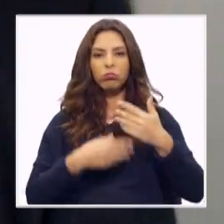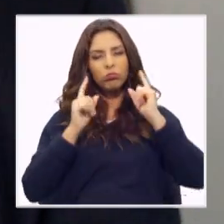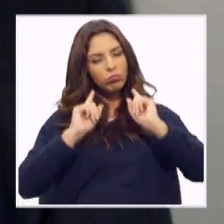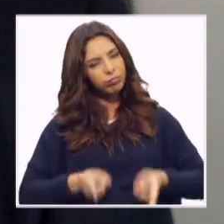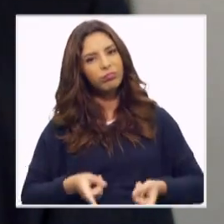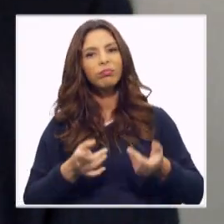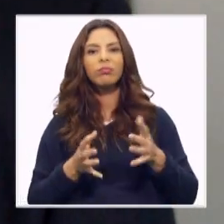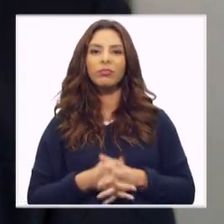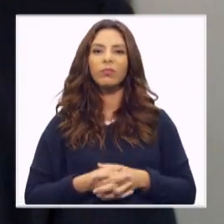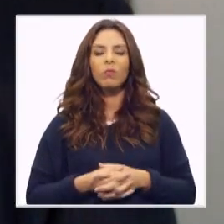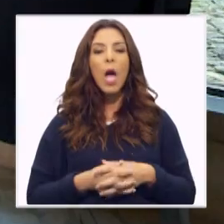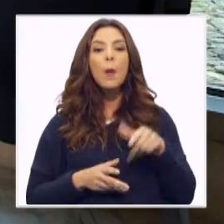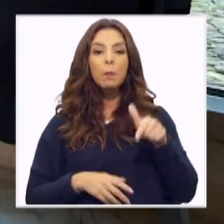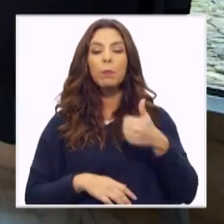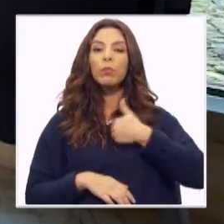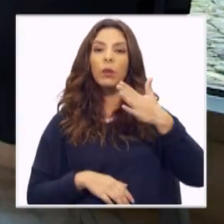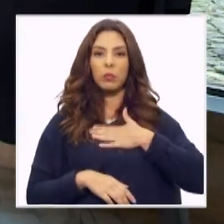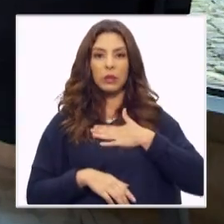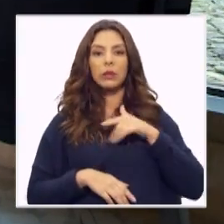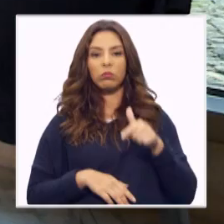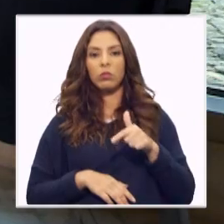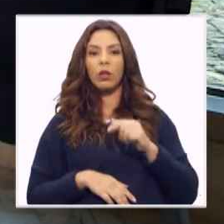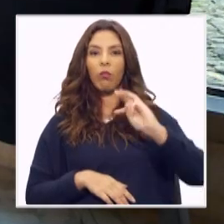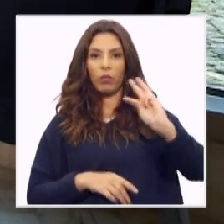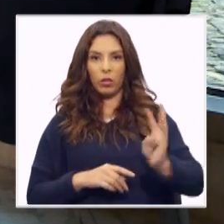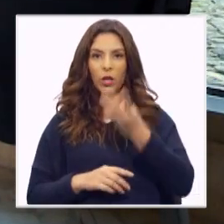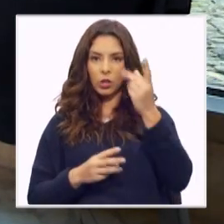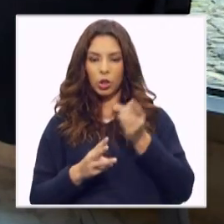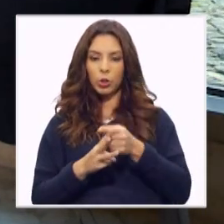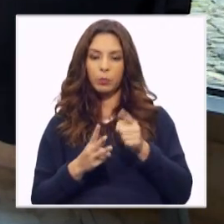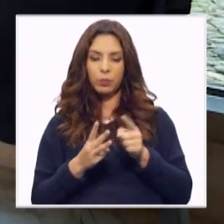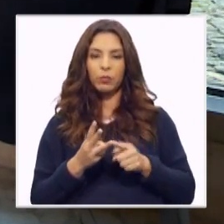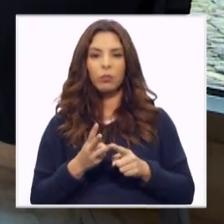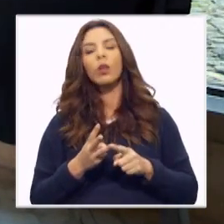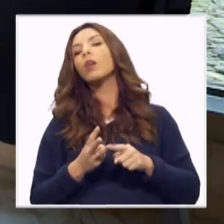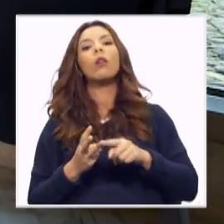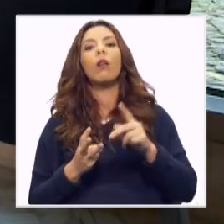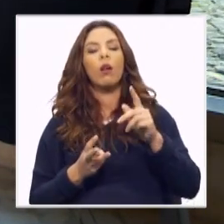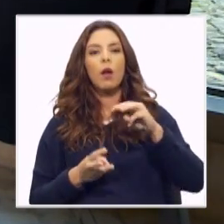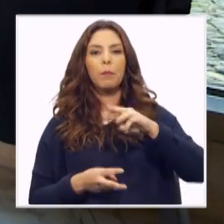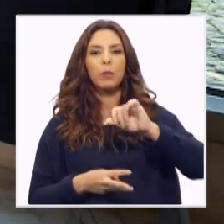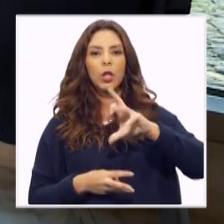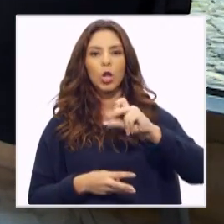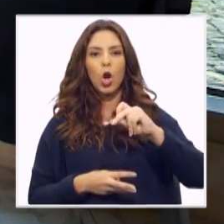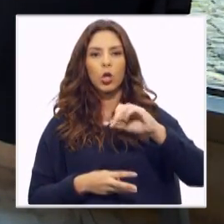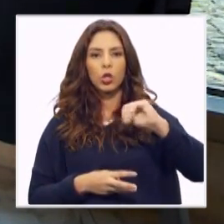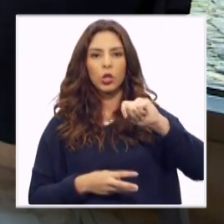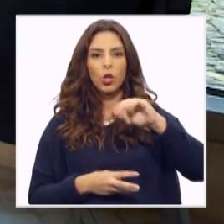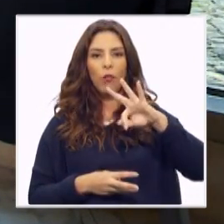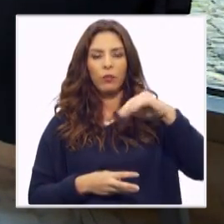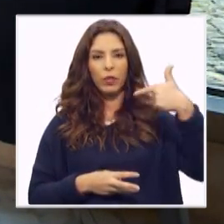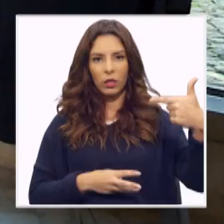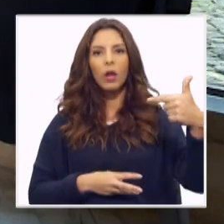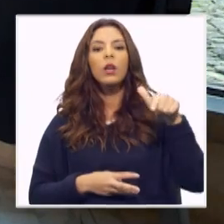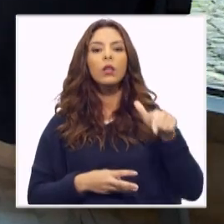e não desistir. Continuar em frente. Este ano, a Unbabel foi uma das três empresas convidadas pela Microsoft, que é uma gigante mundial